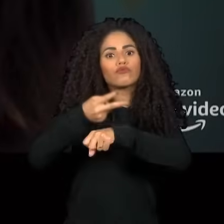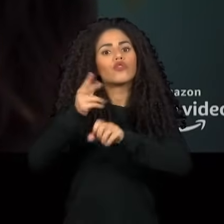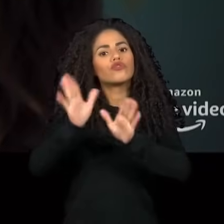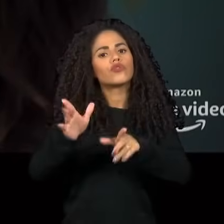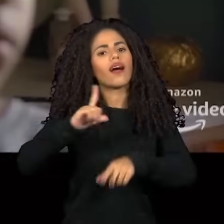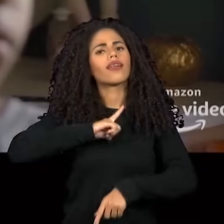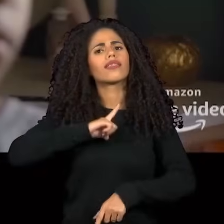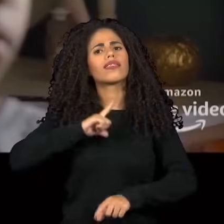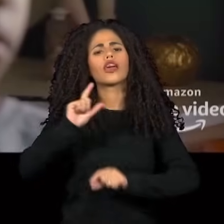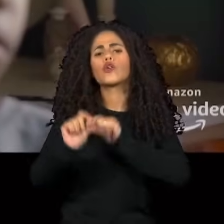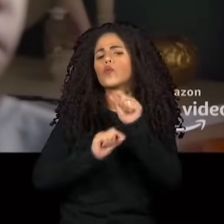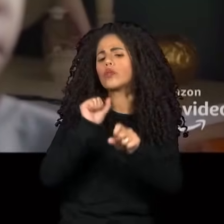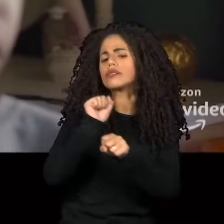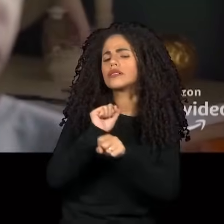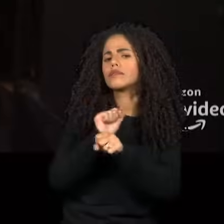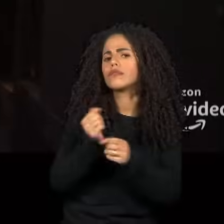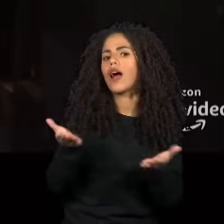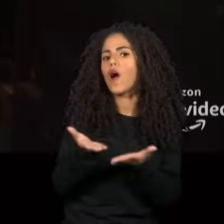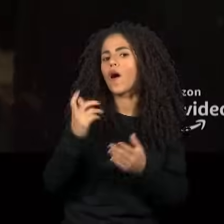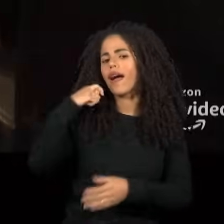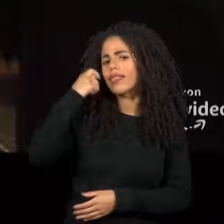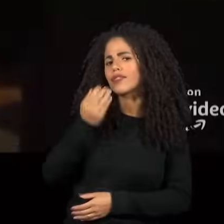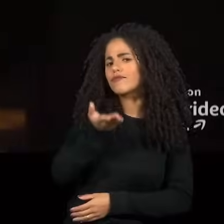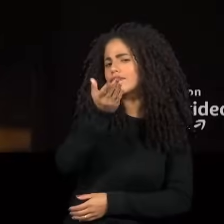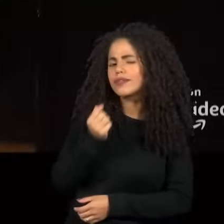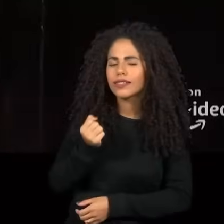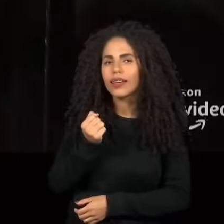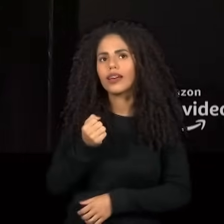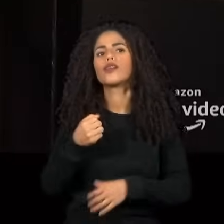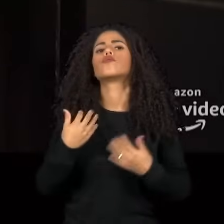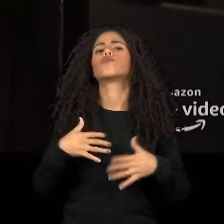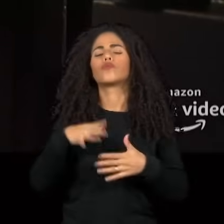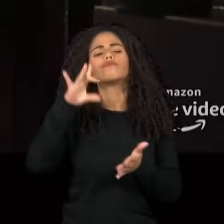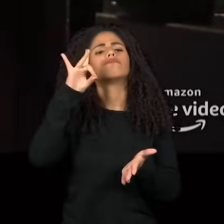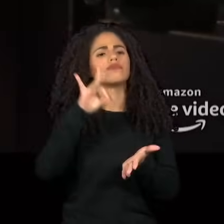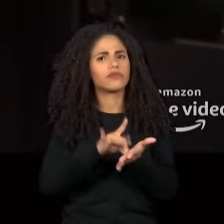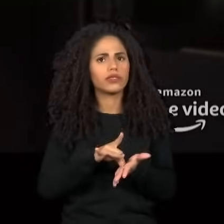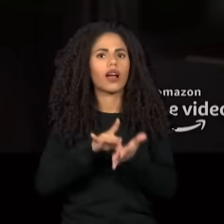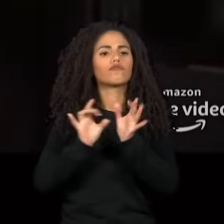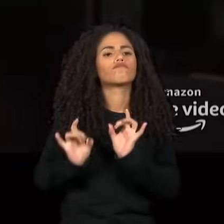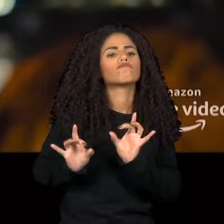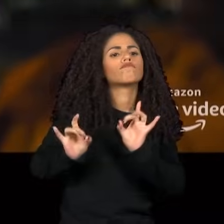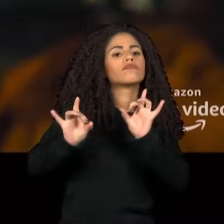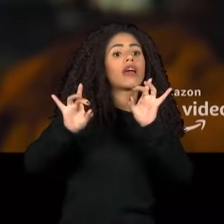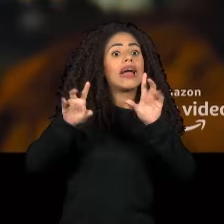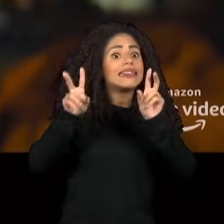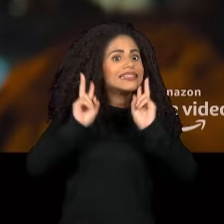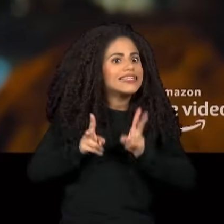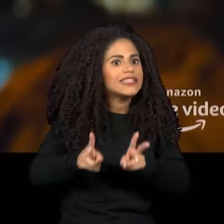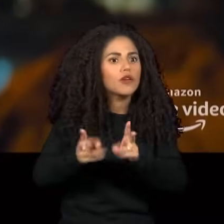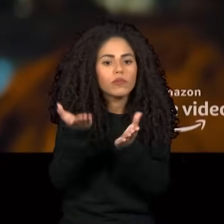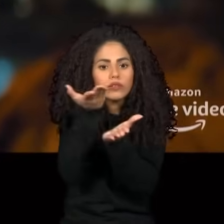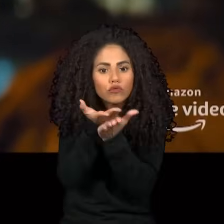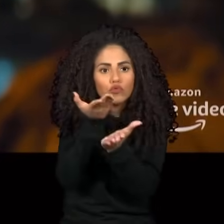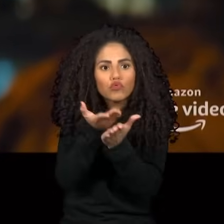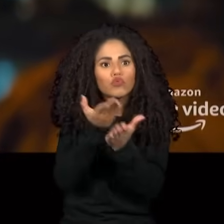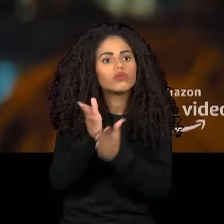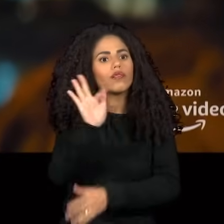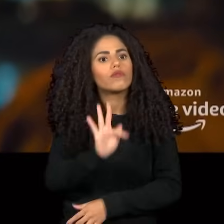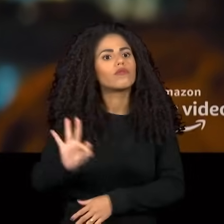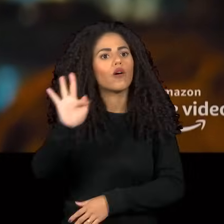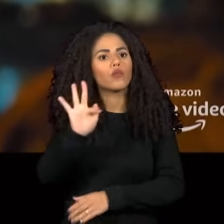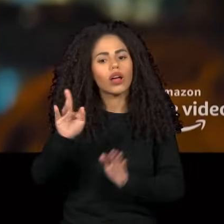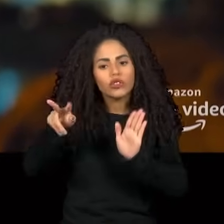esperar desse momento dessa Lineker atriz? Eu acho que Manhãs de Setembro é um grande presente, porque eu sempre quis fazer audiovisual, desde antes de ser